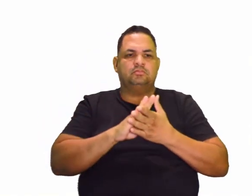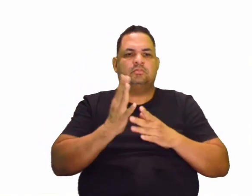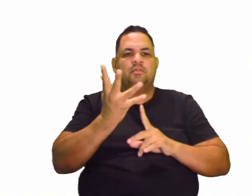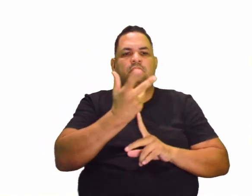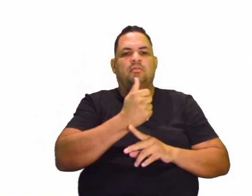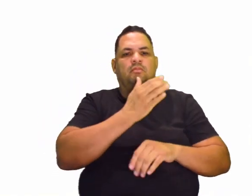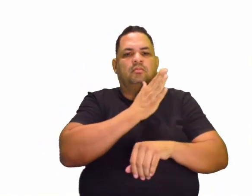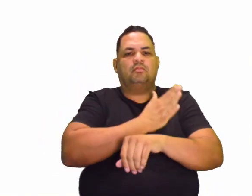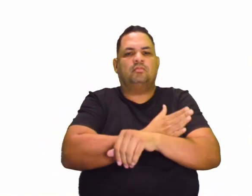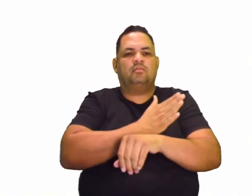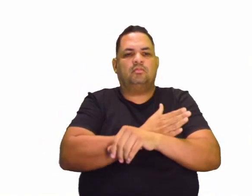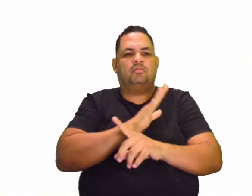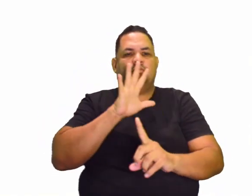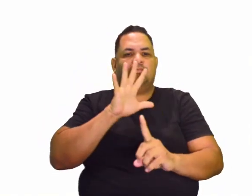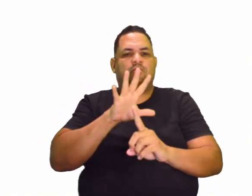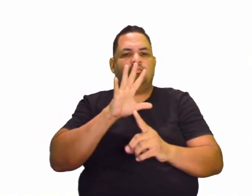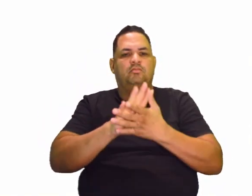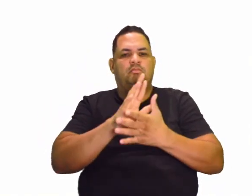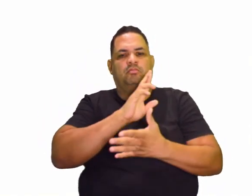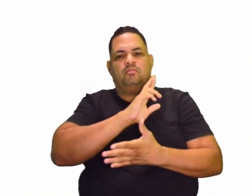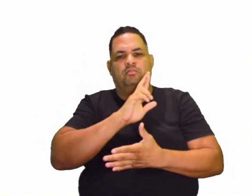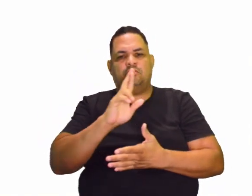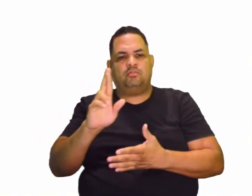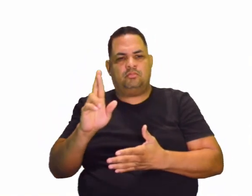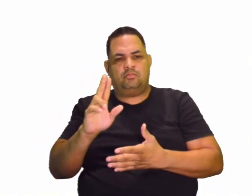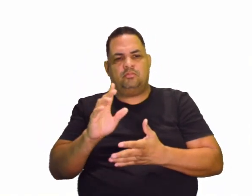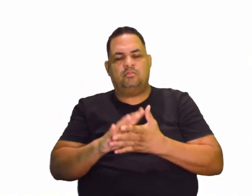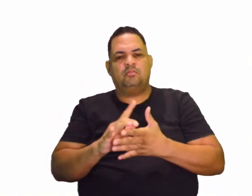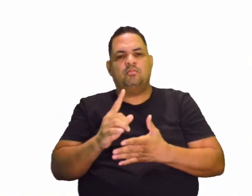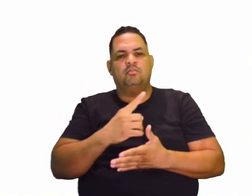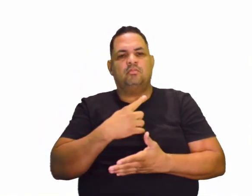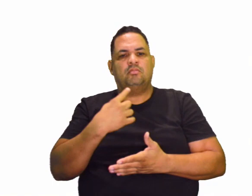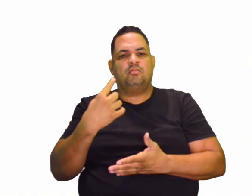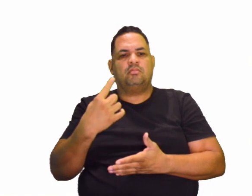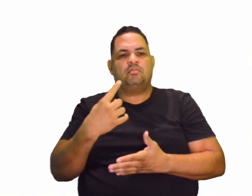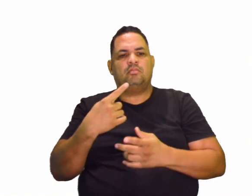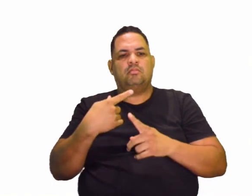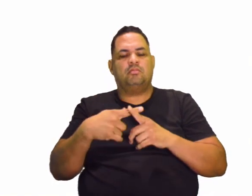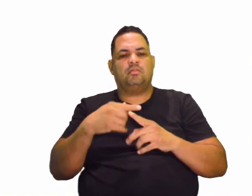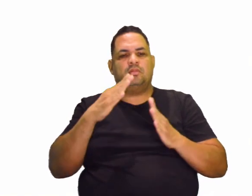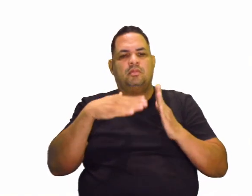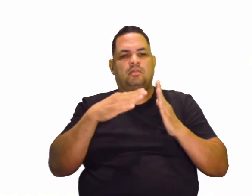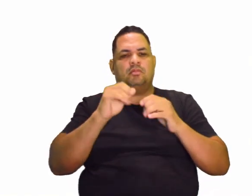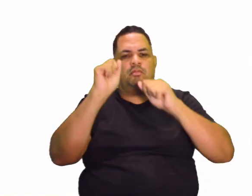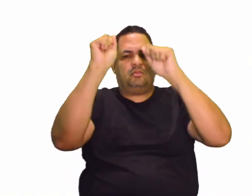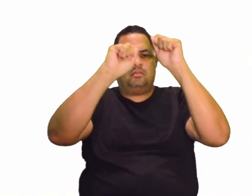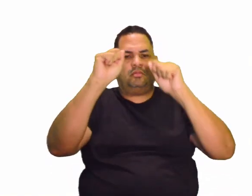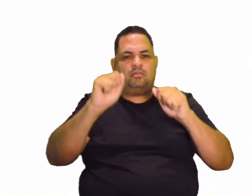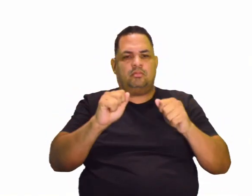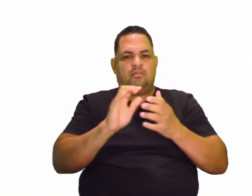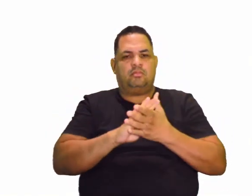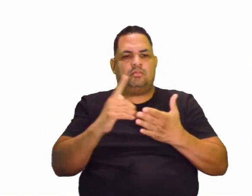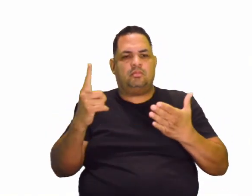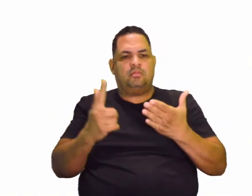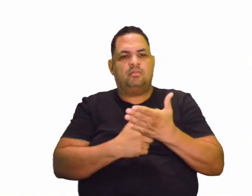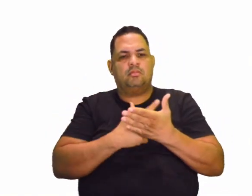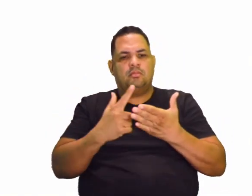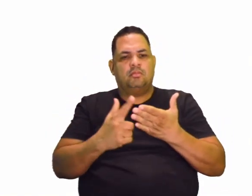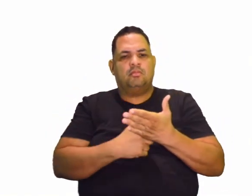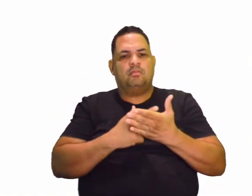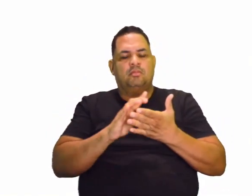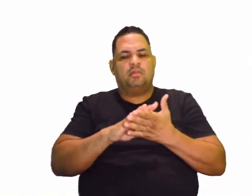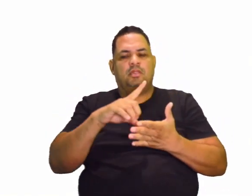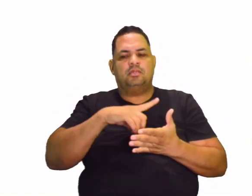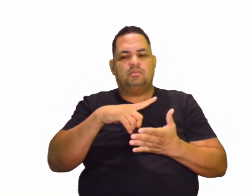foi muito influenciada pela religião, como nós já comentamos, pois as pinturas e esculturas, também os livros, eram